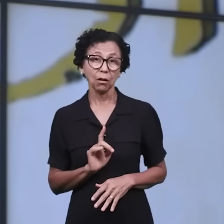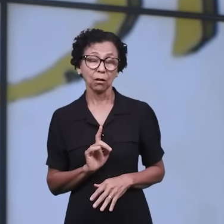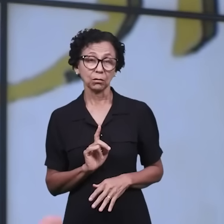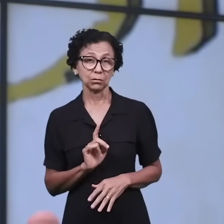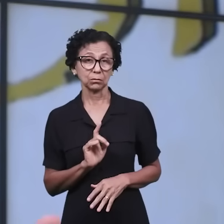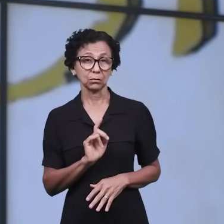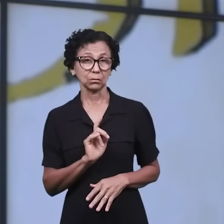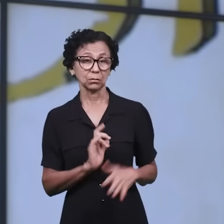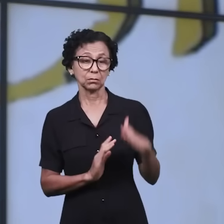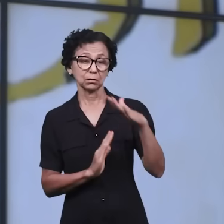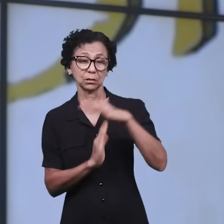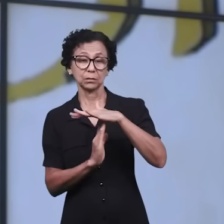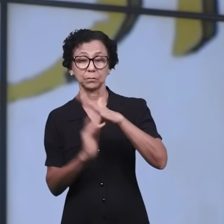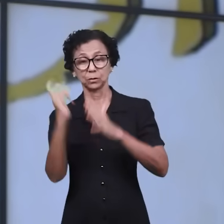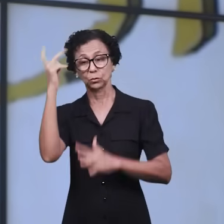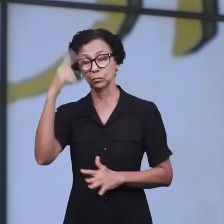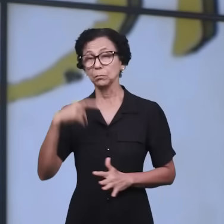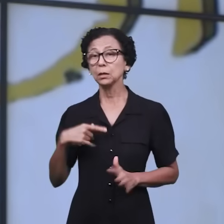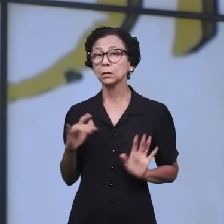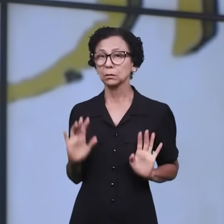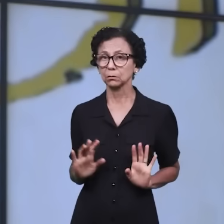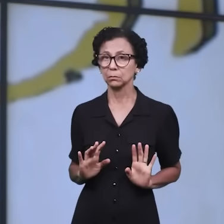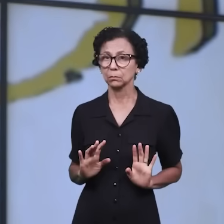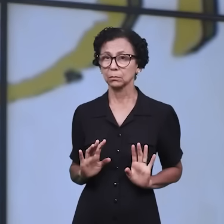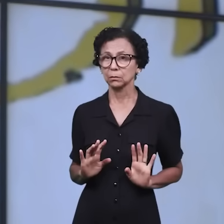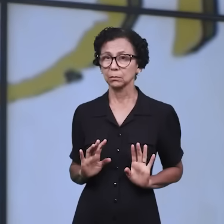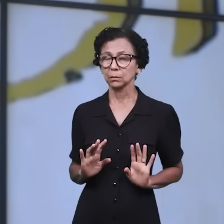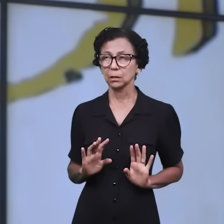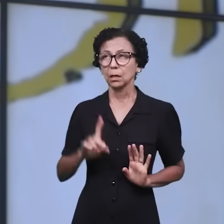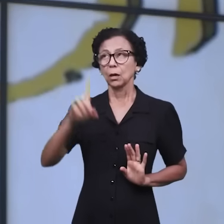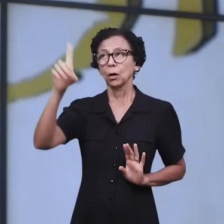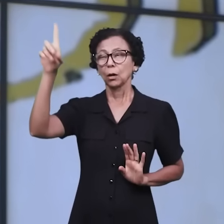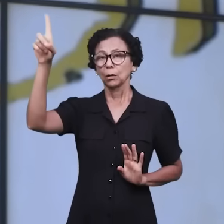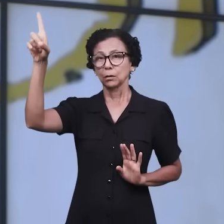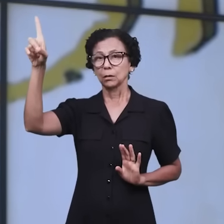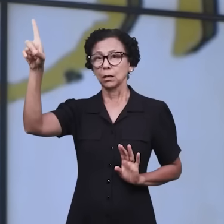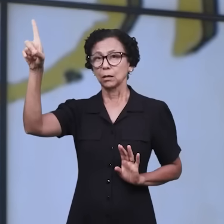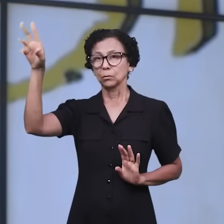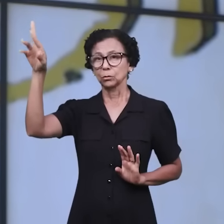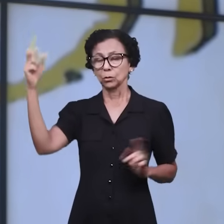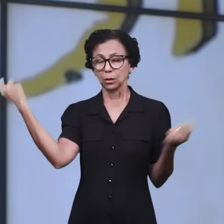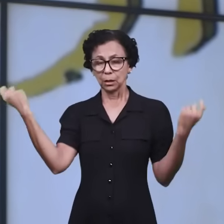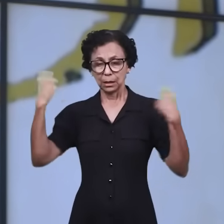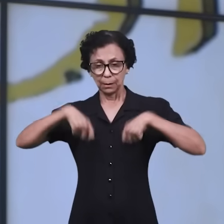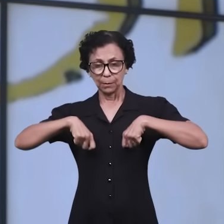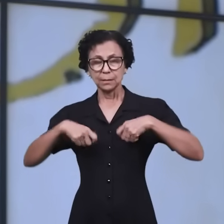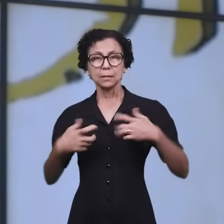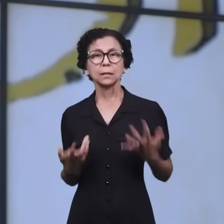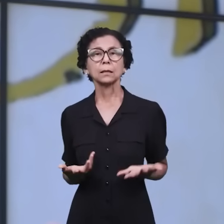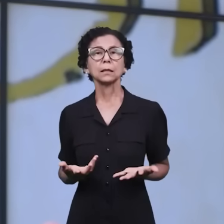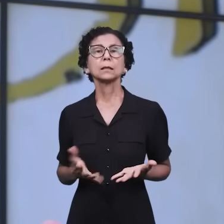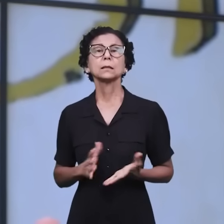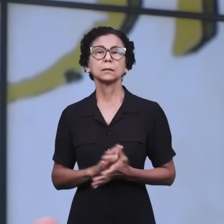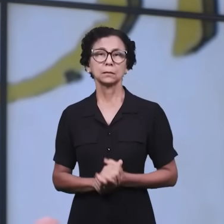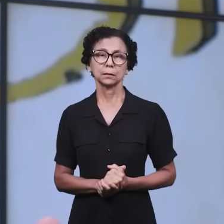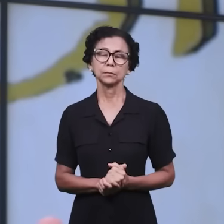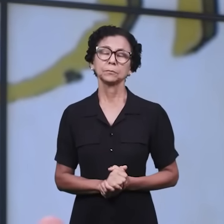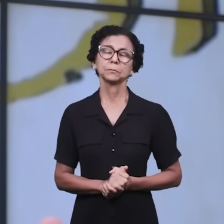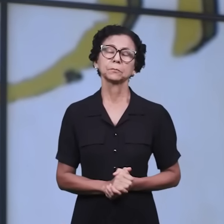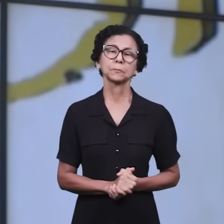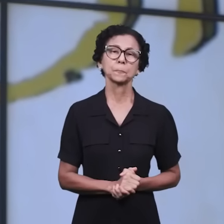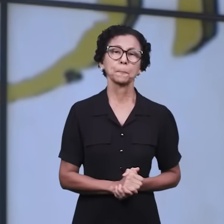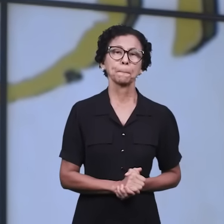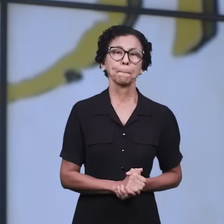capazes de coisa alguma. A nossa capacidade vem de Deus. O limite humano é a quarta medida. Altura, largura, profundidade e